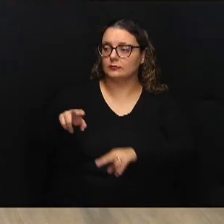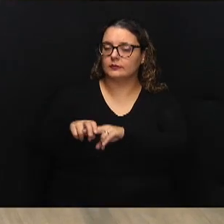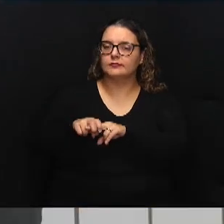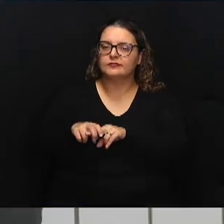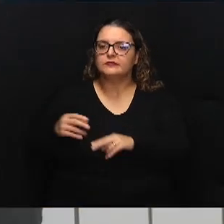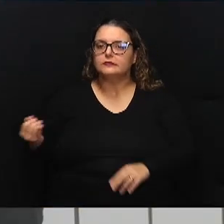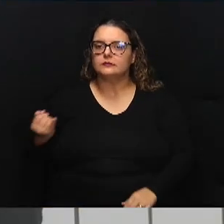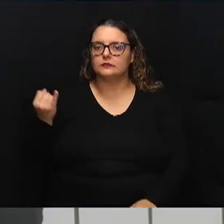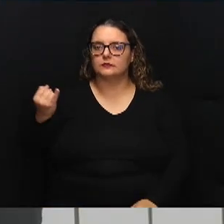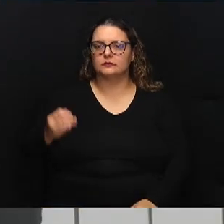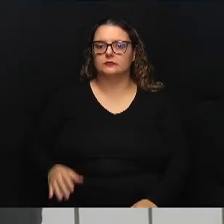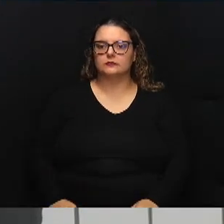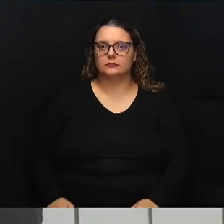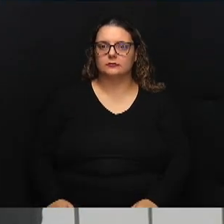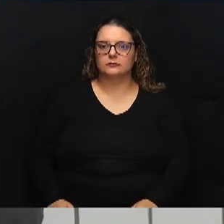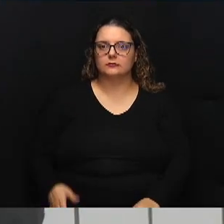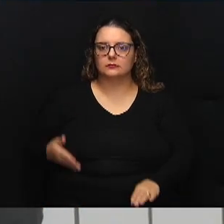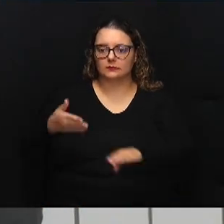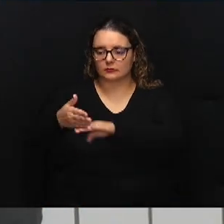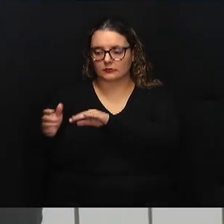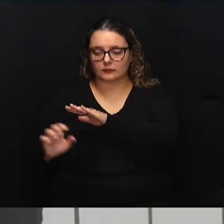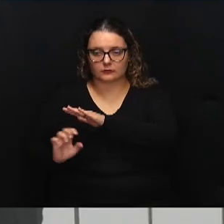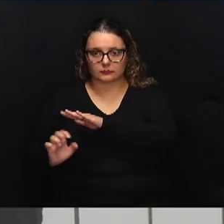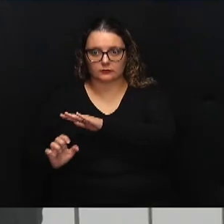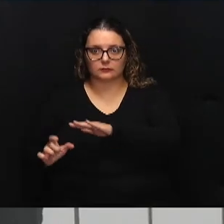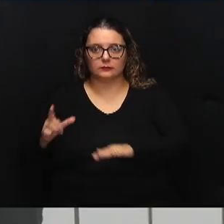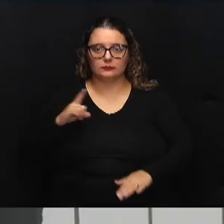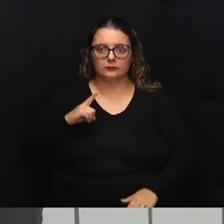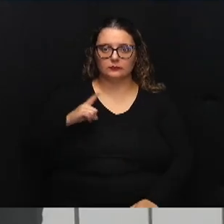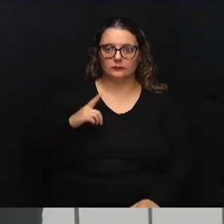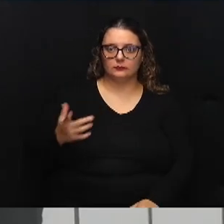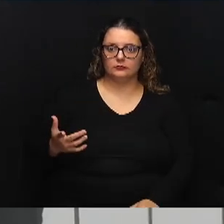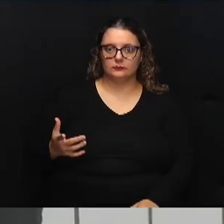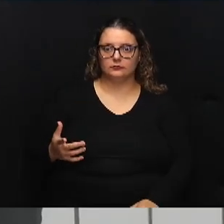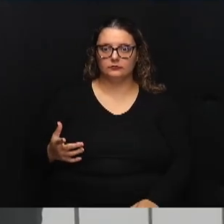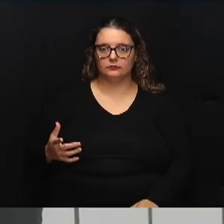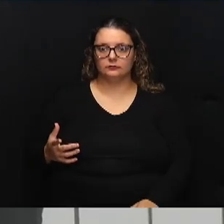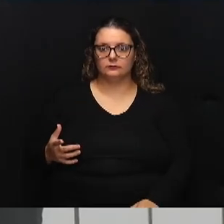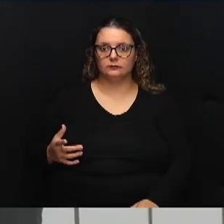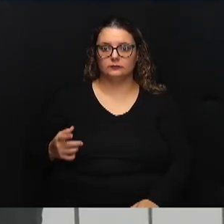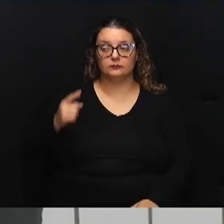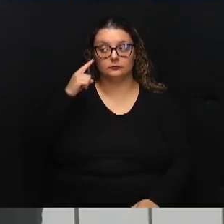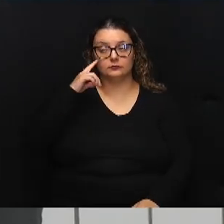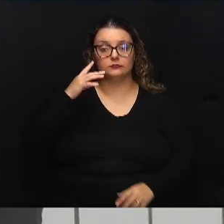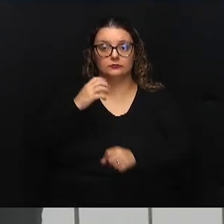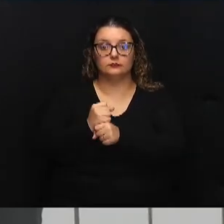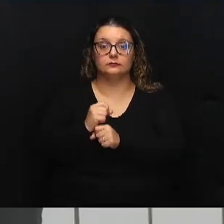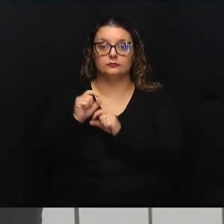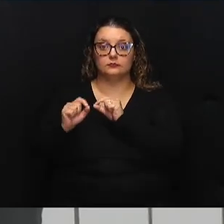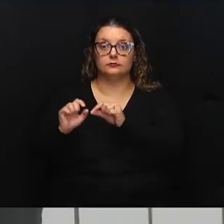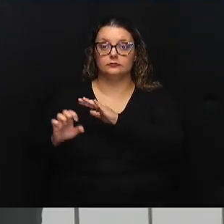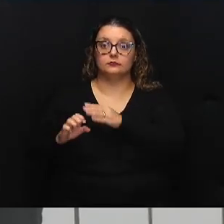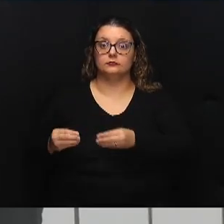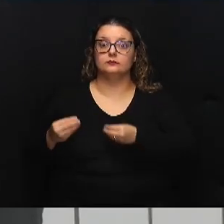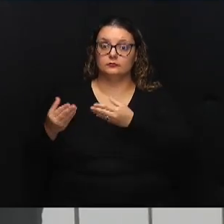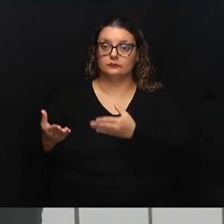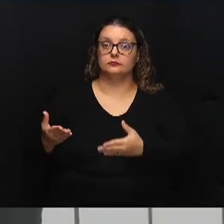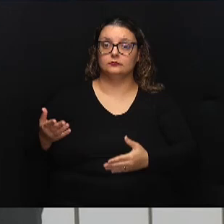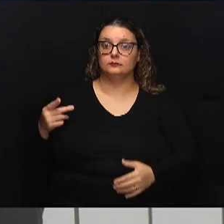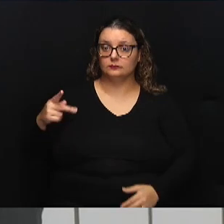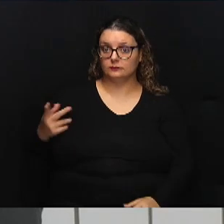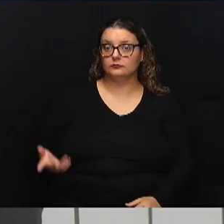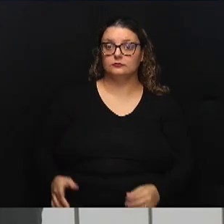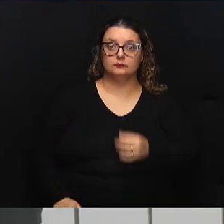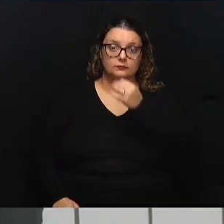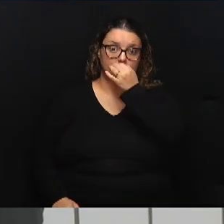quando a pessoa está entrando na empresa, ela ter um quadro geral do que a empresa pode oferecer para ela em